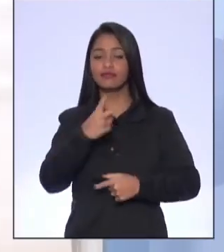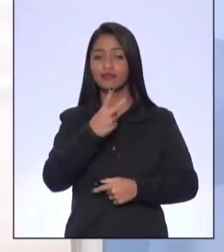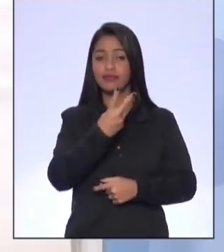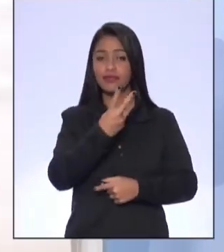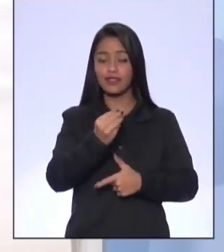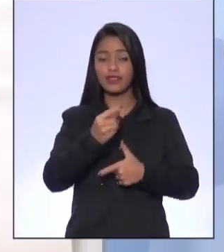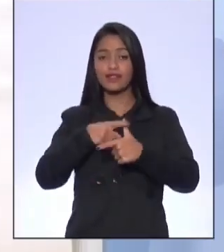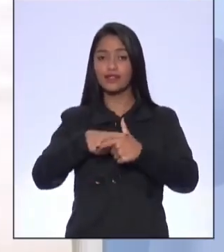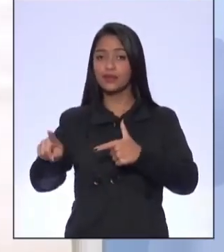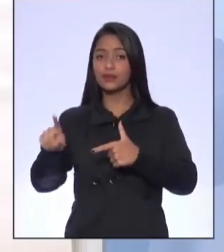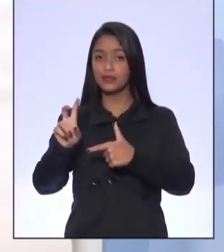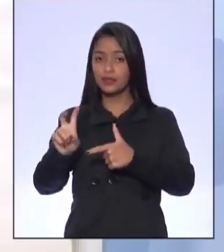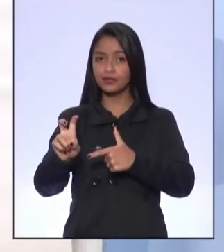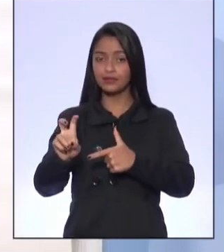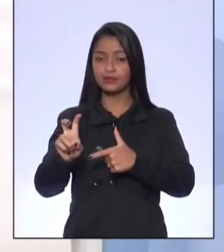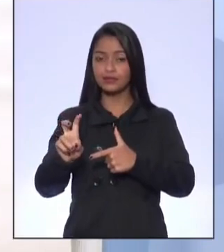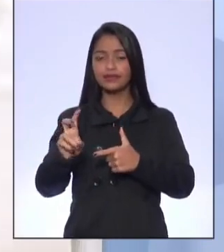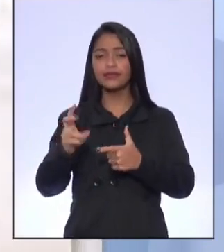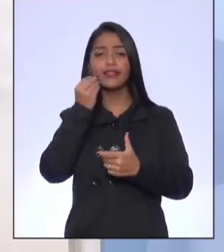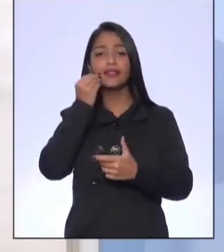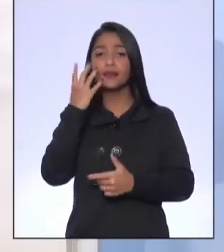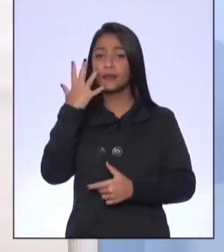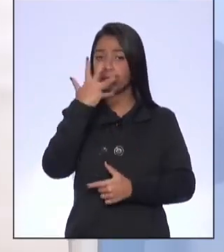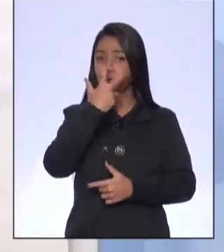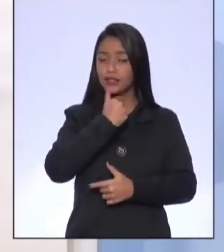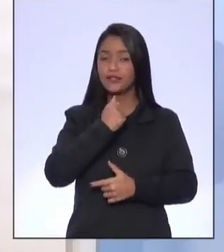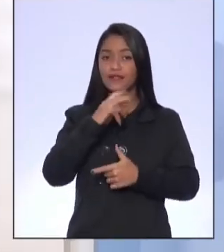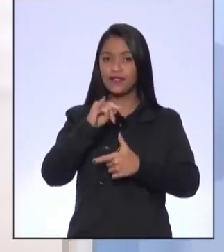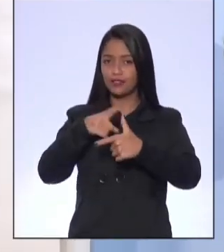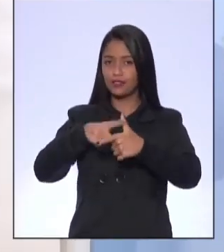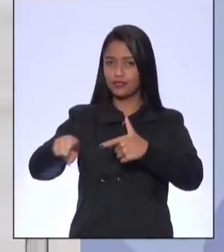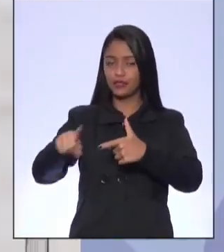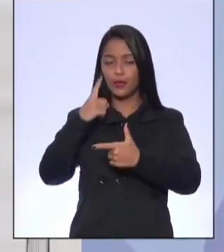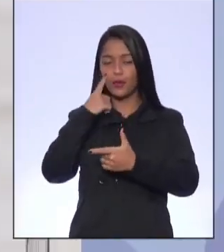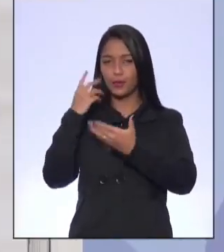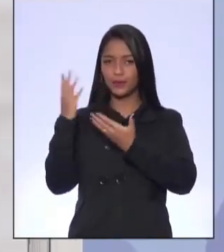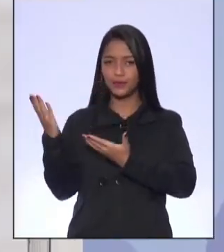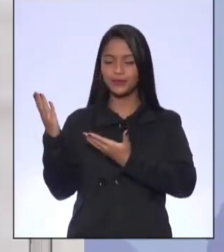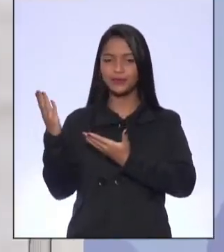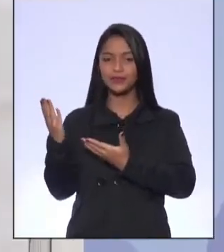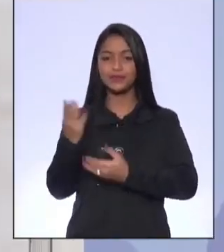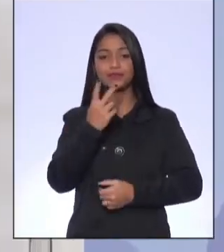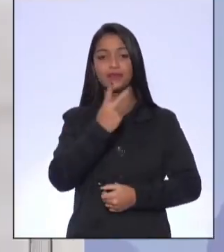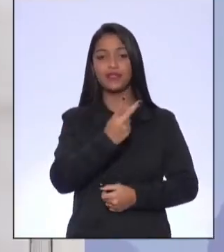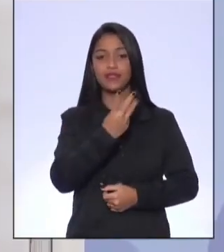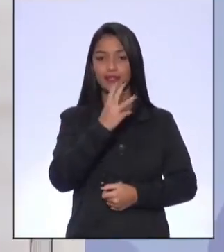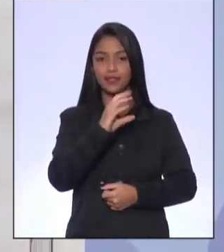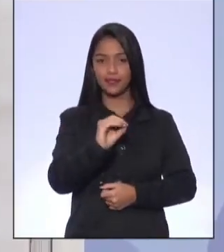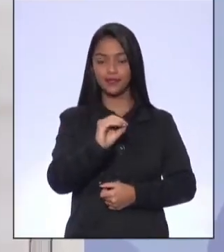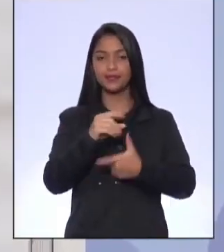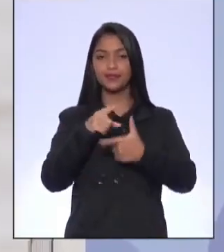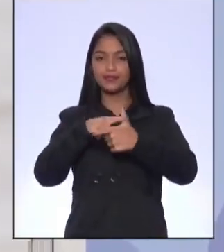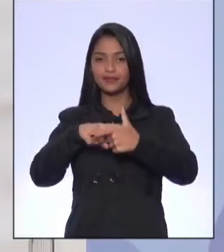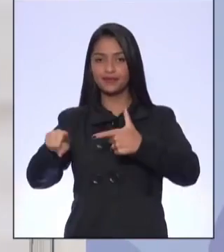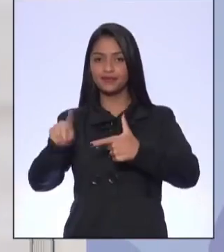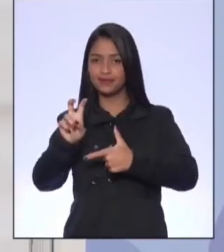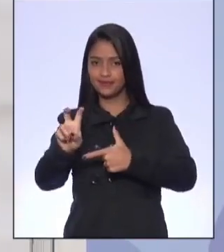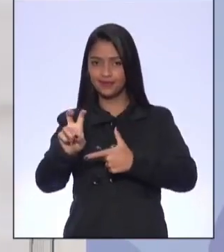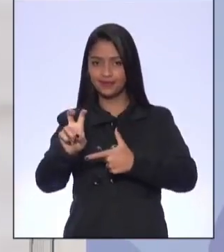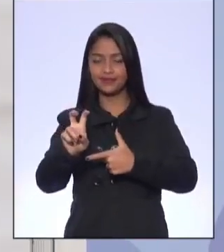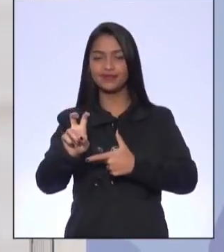de 230. Para ficar bonitinho, vamos fazer, né, a divisão. Então, 230 aqui, ó, dividido por